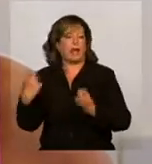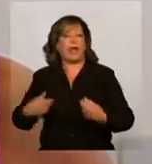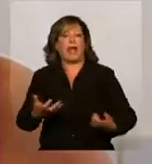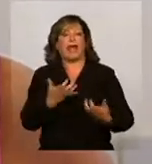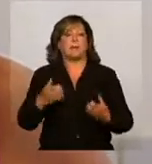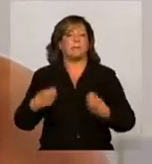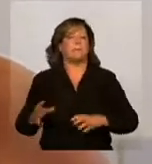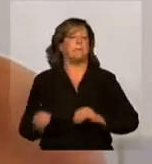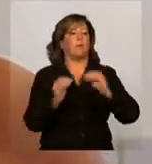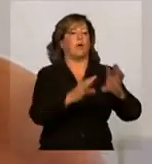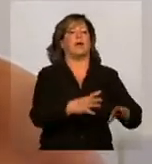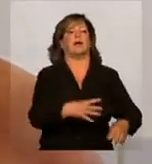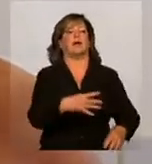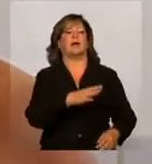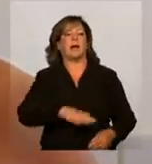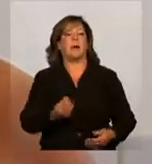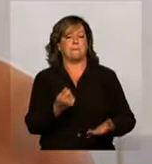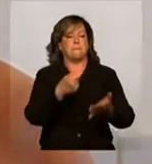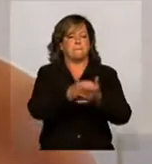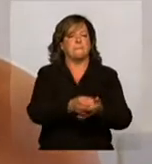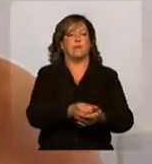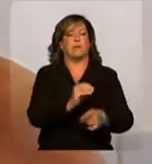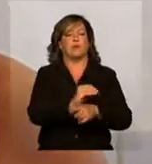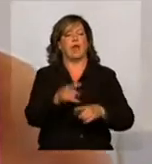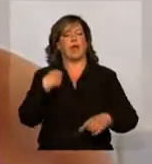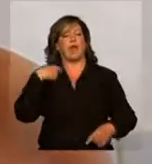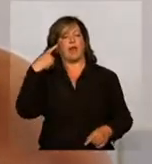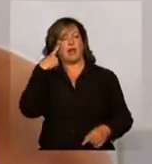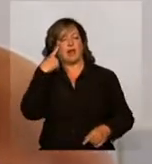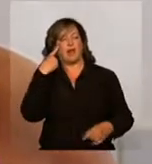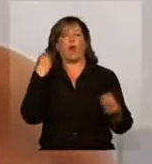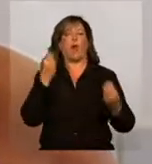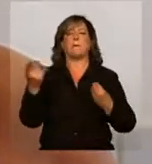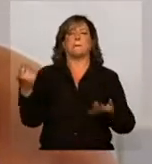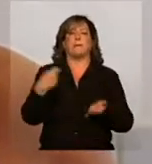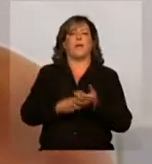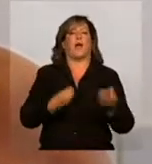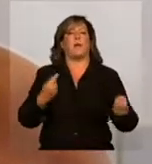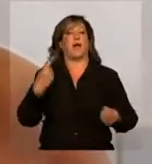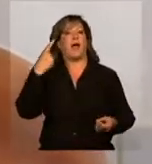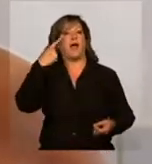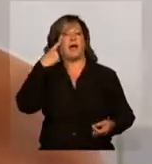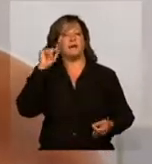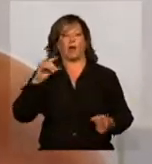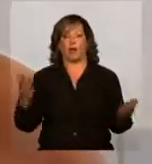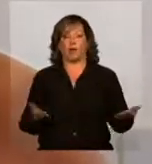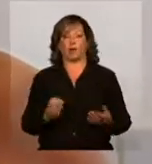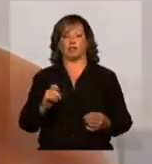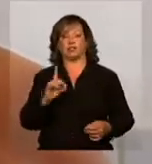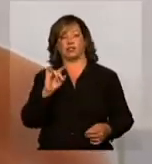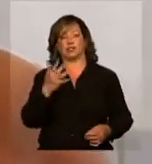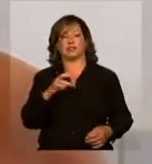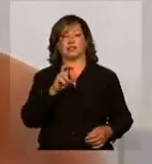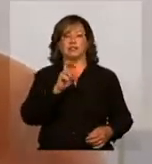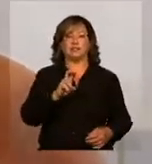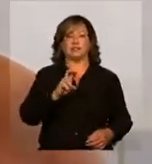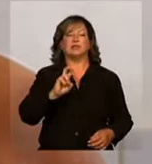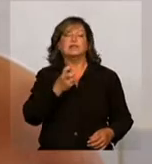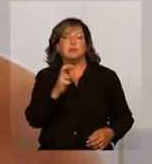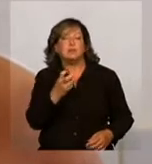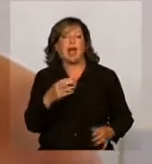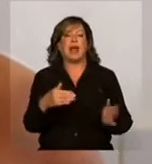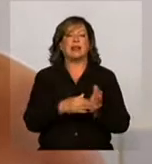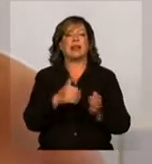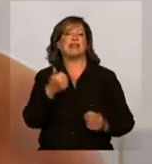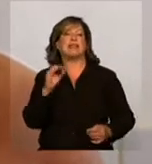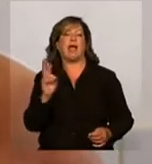e ela falou que ela podia pagar. E a gente ficou pensando, né, quanto que ela poderia pagar? Então, nos dias de hoje, seria em torno de 5 a 10 reais. E